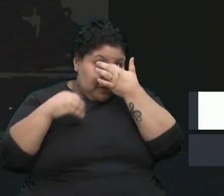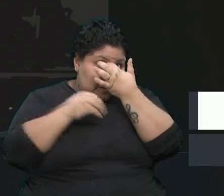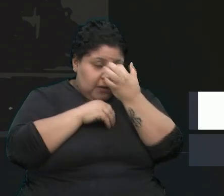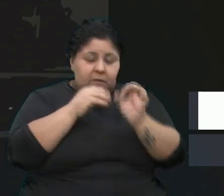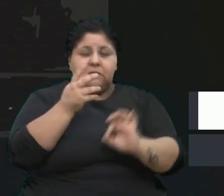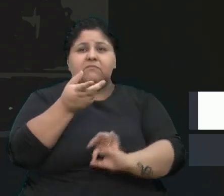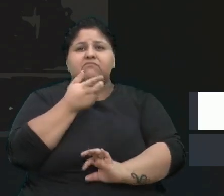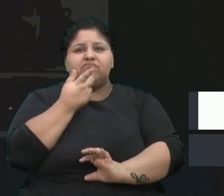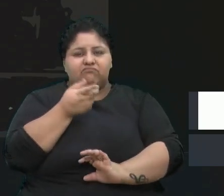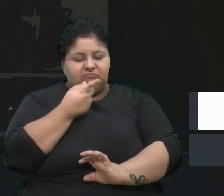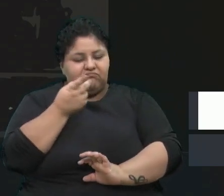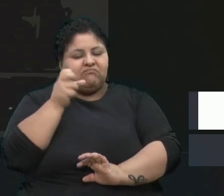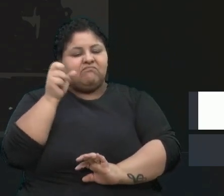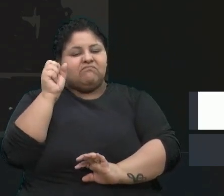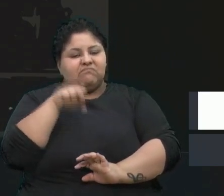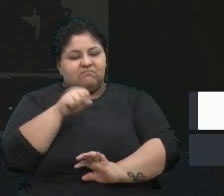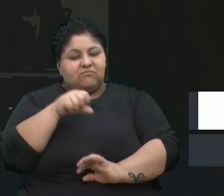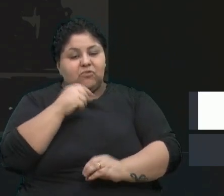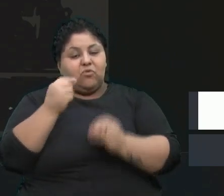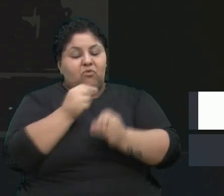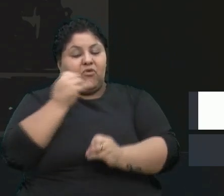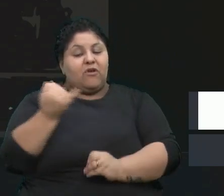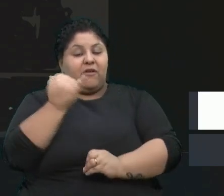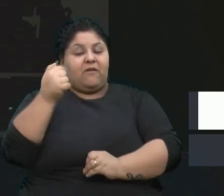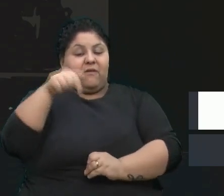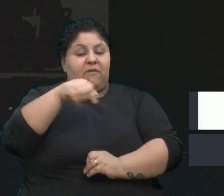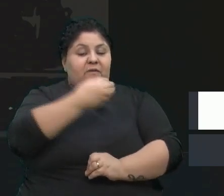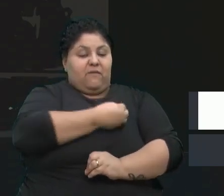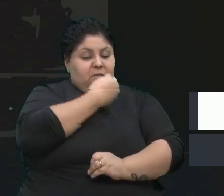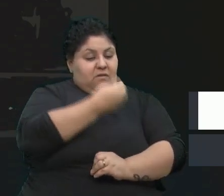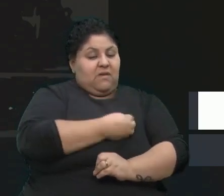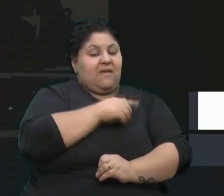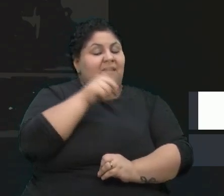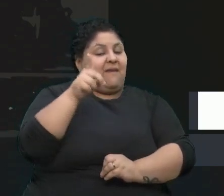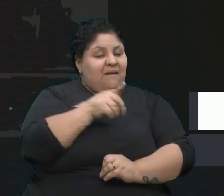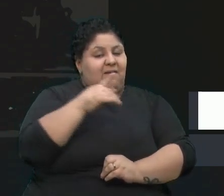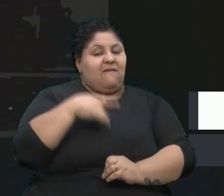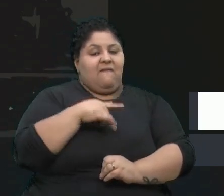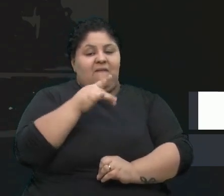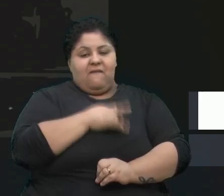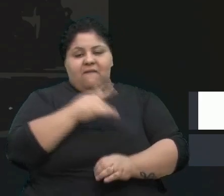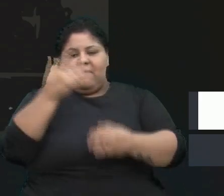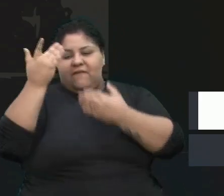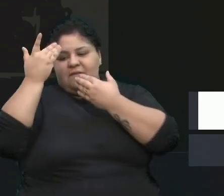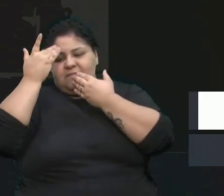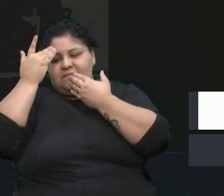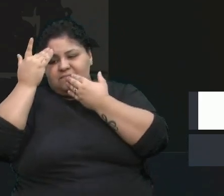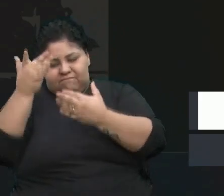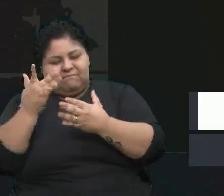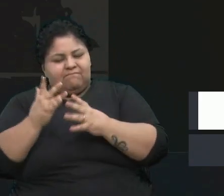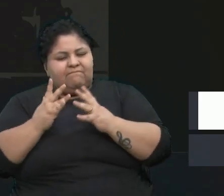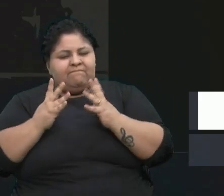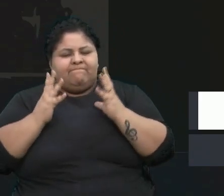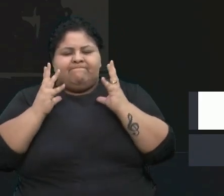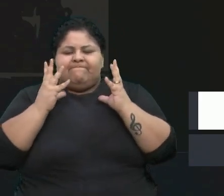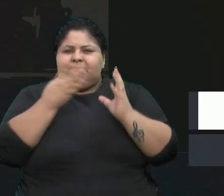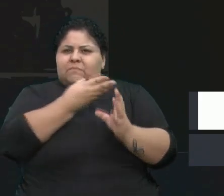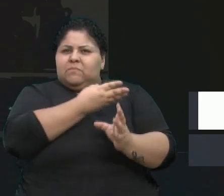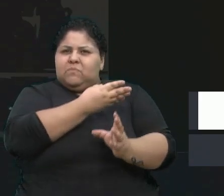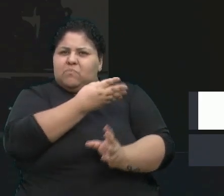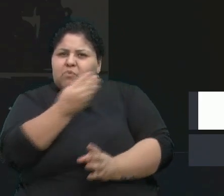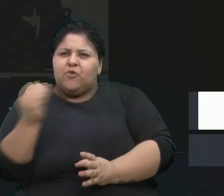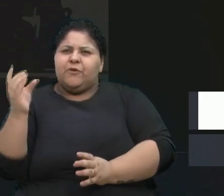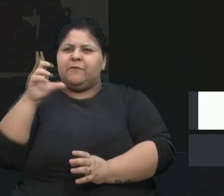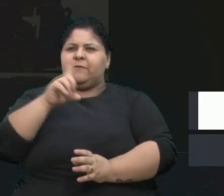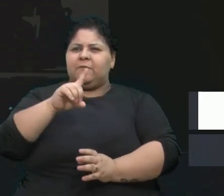que realmente o que importa na nossa vida é a saúde, e agradecer, sim, imensamente a doutora Eveline por